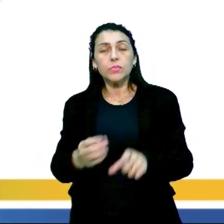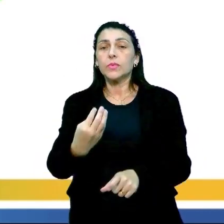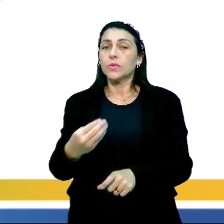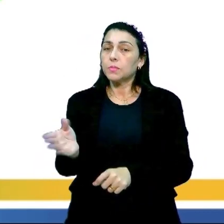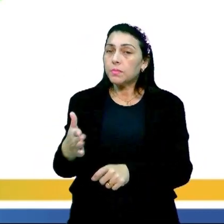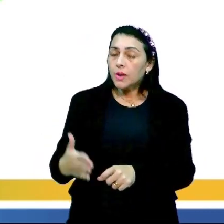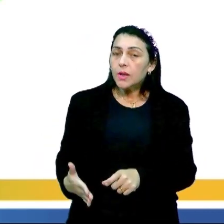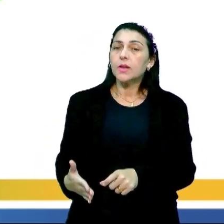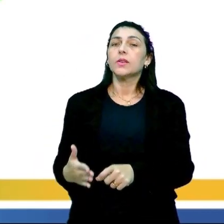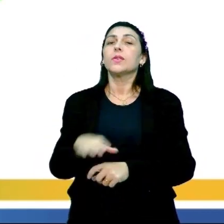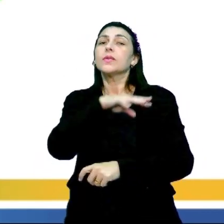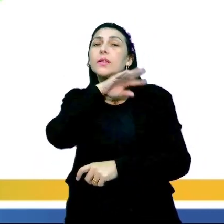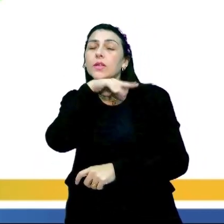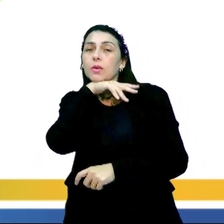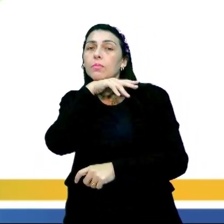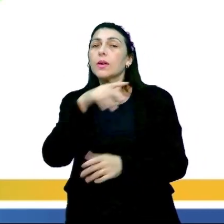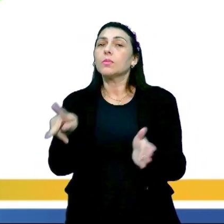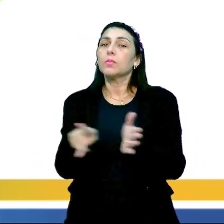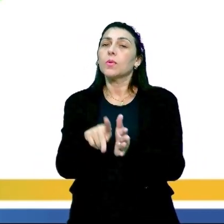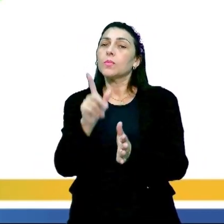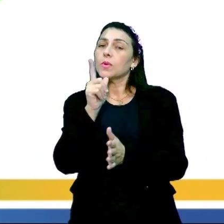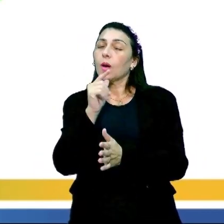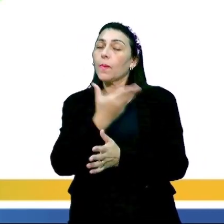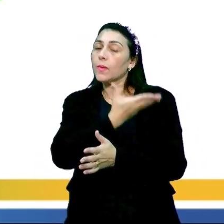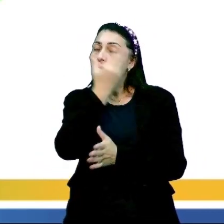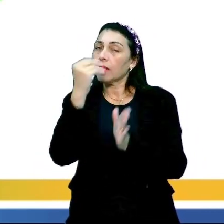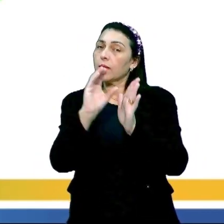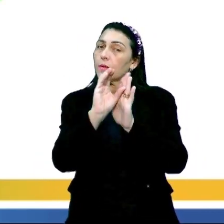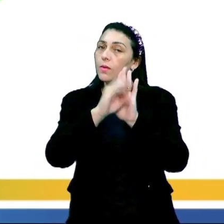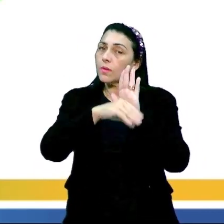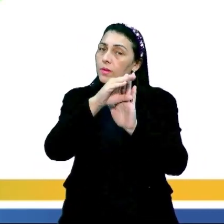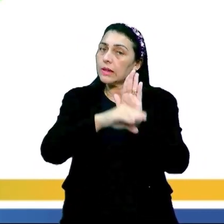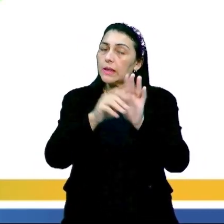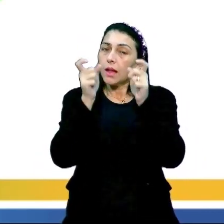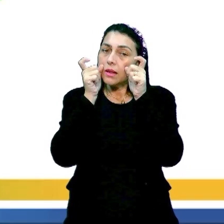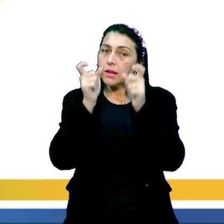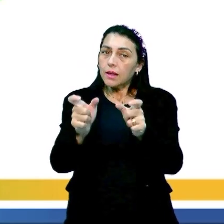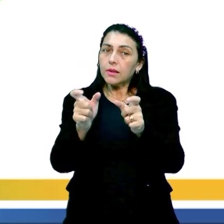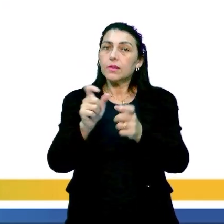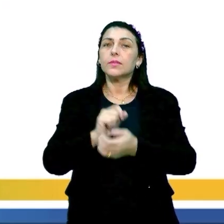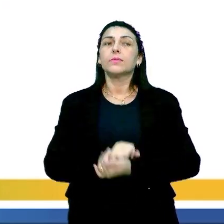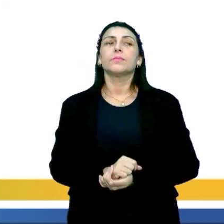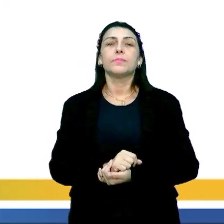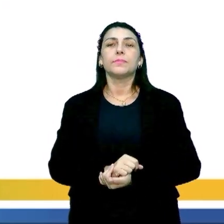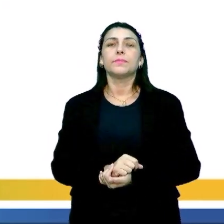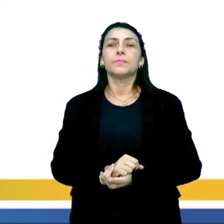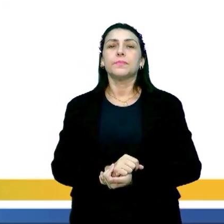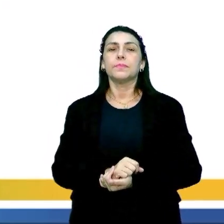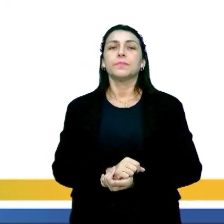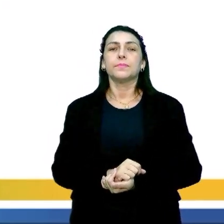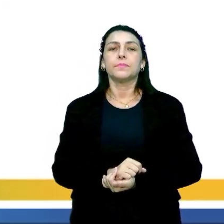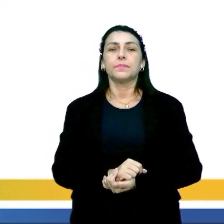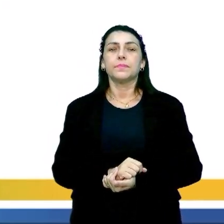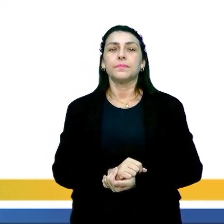Então, não esqueçam desses conceitos. Fiquem sempre atentos a eles. Vamos